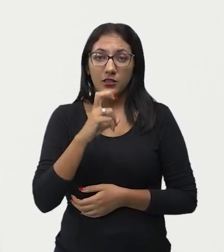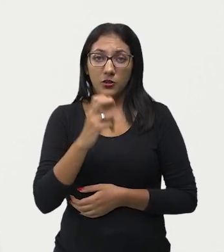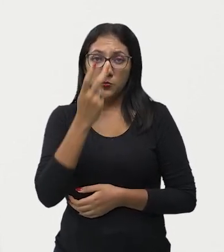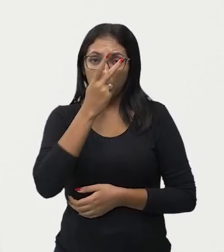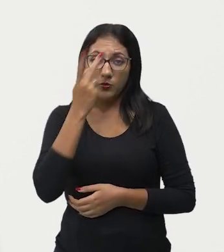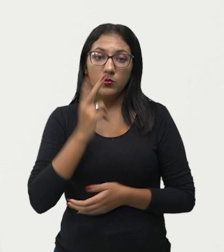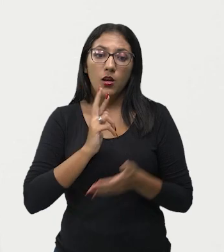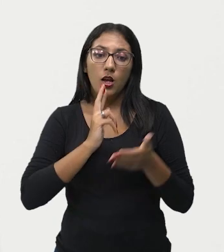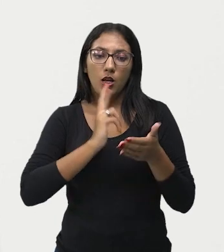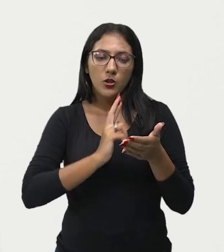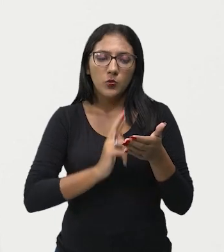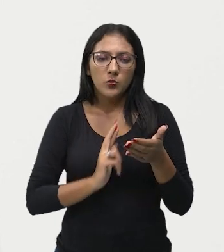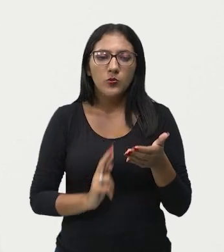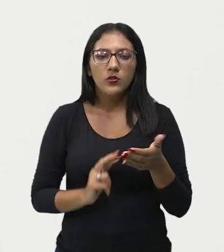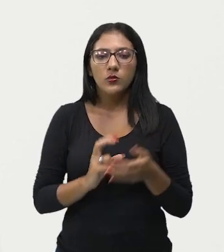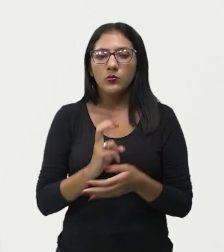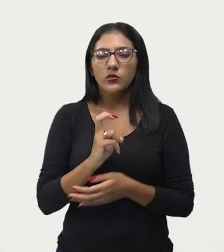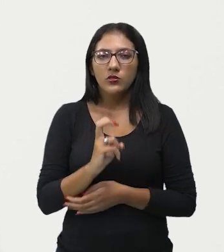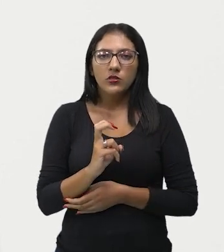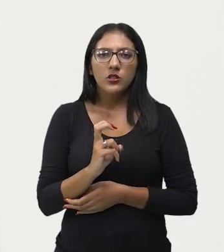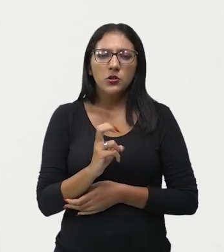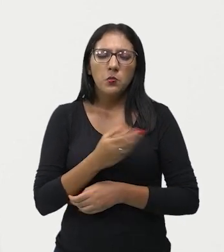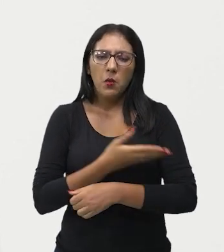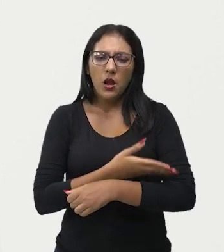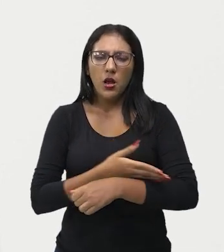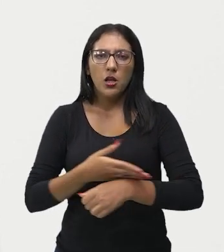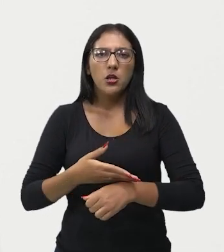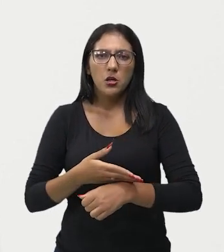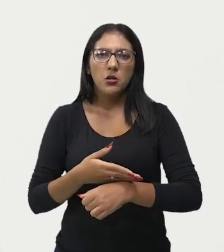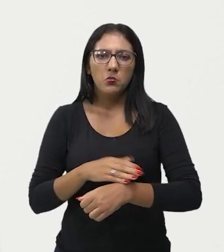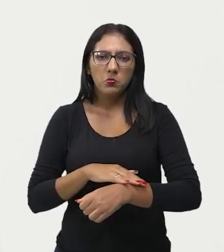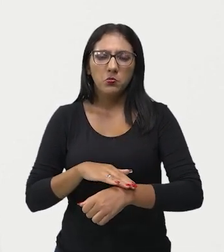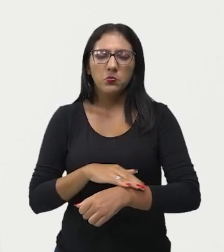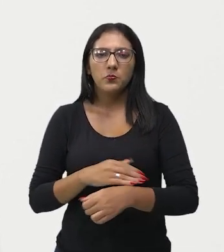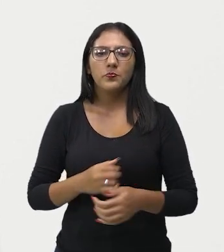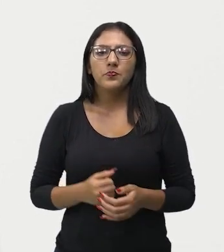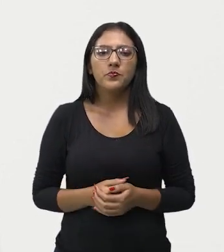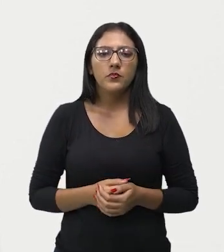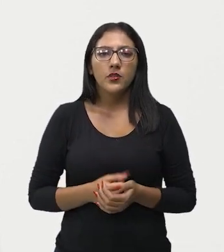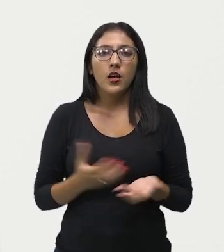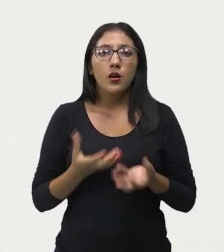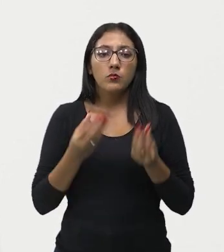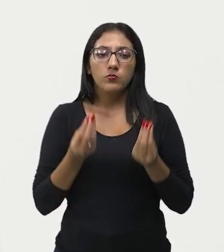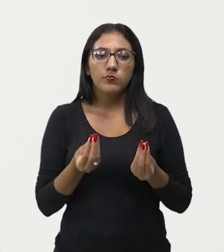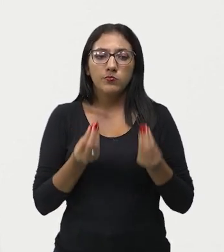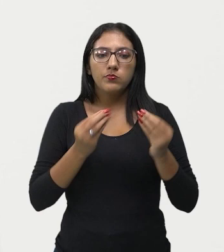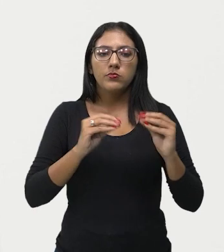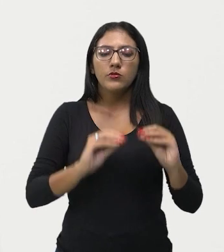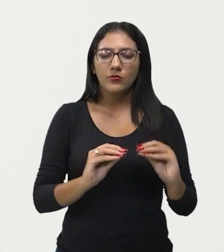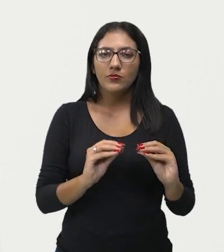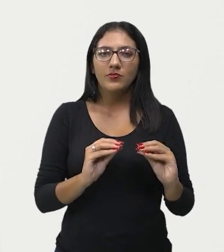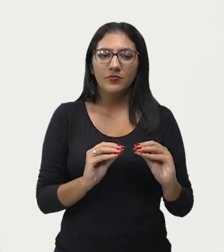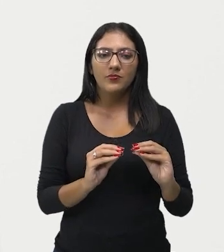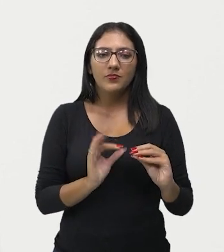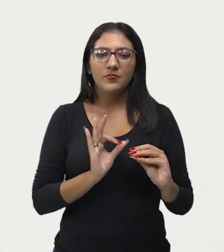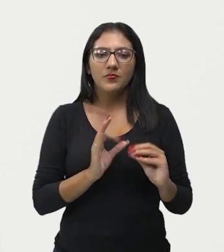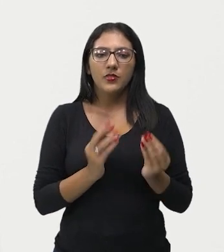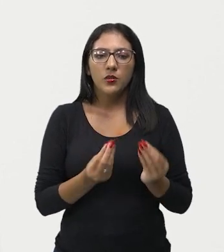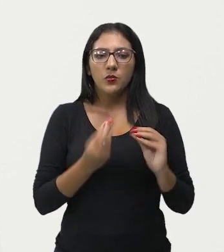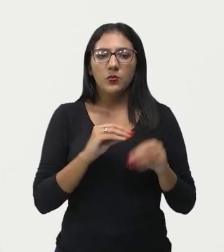declararam sendo brancas. E a gente vem aqui e completa aqui a nossa tabela da frequência absoluta.